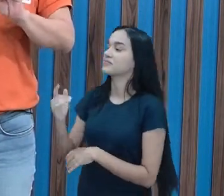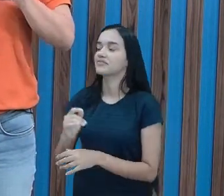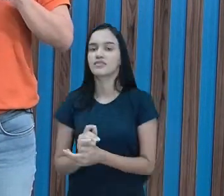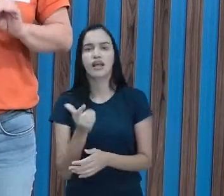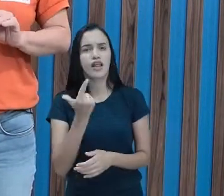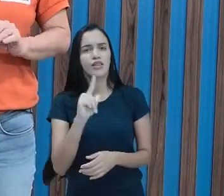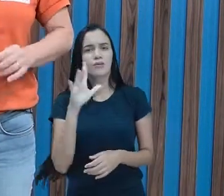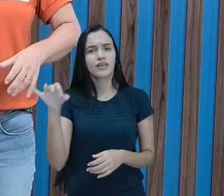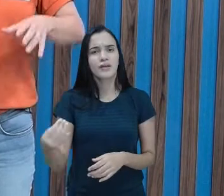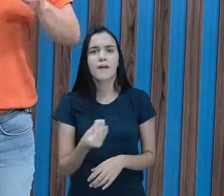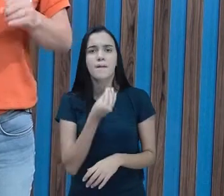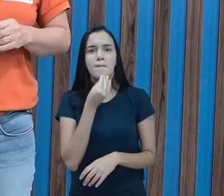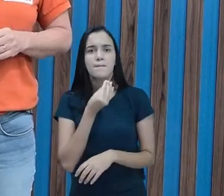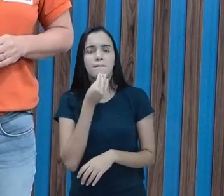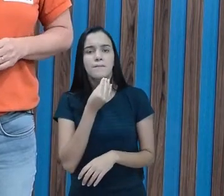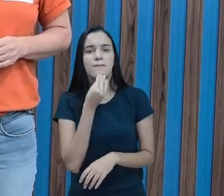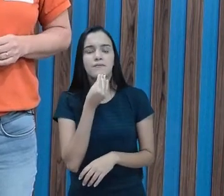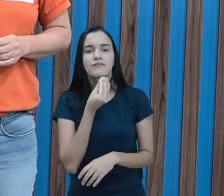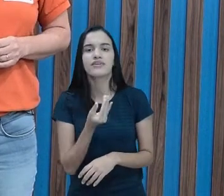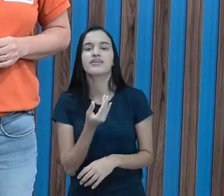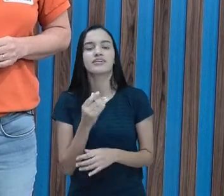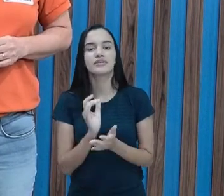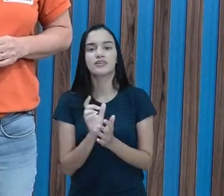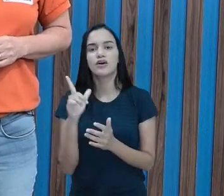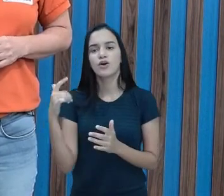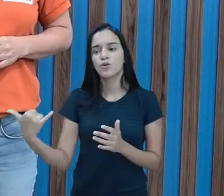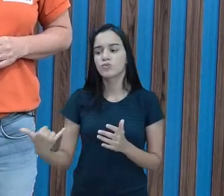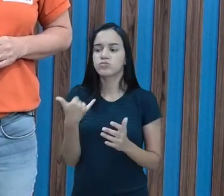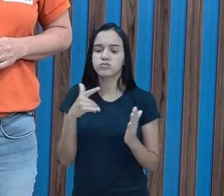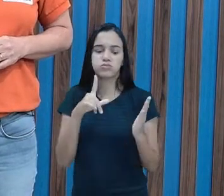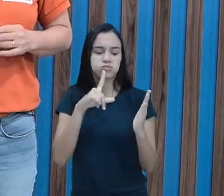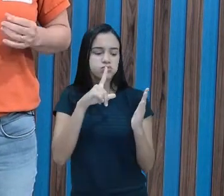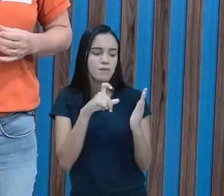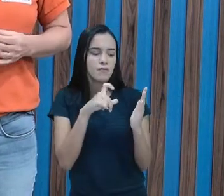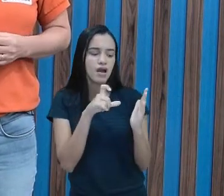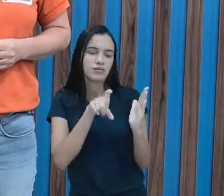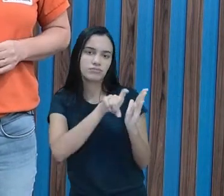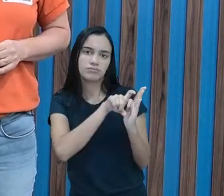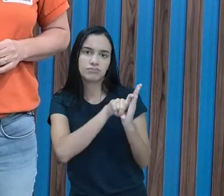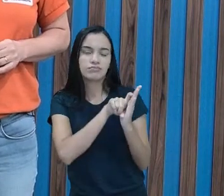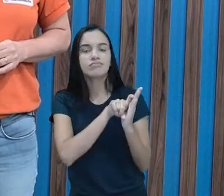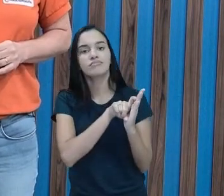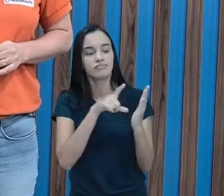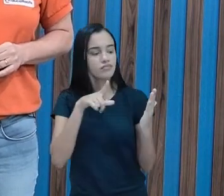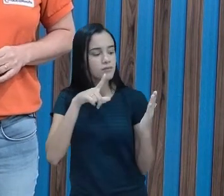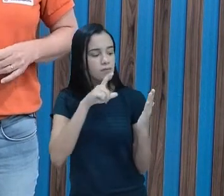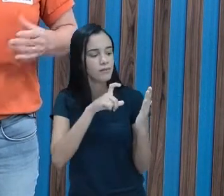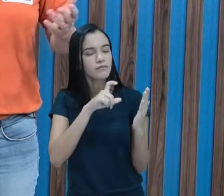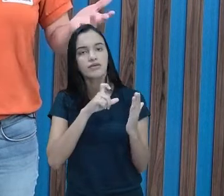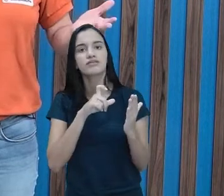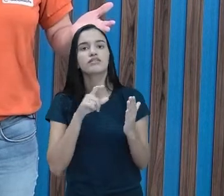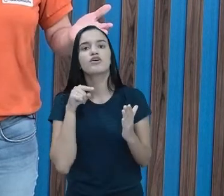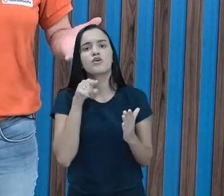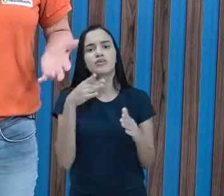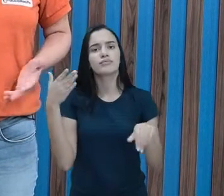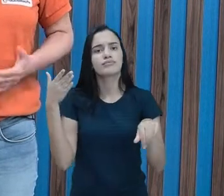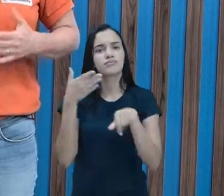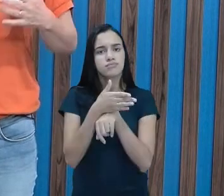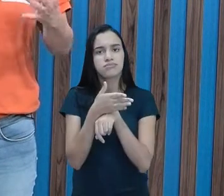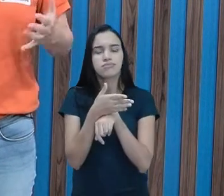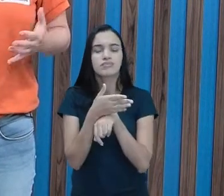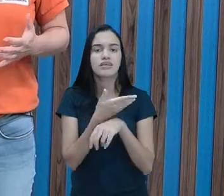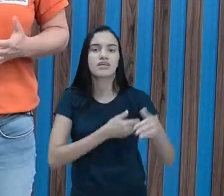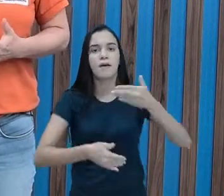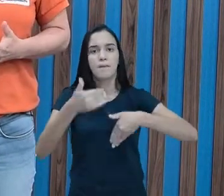tem, aproveita, vai lá com a câmera do teu aparelho eletrônico, mira no QR Code e aí você vai ter acesso